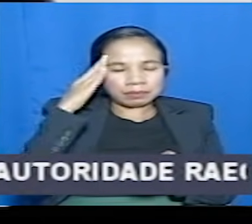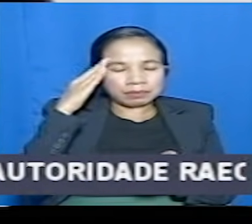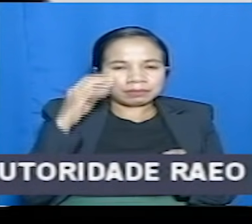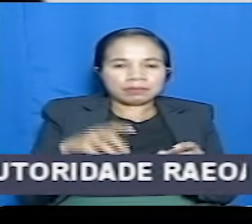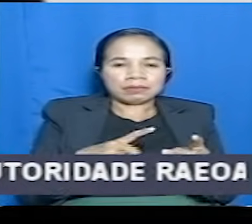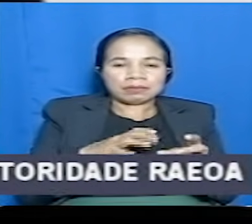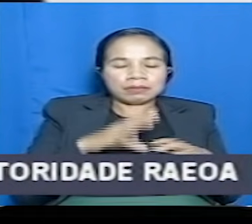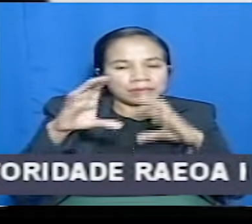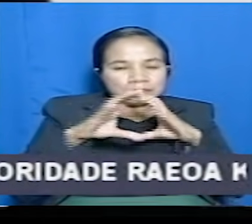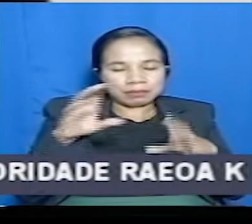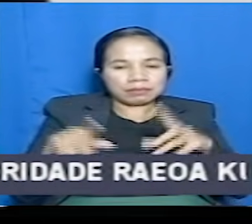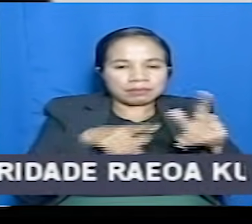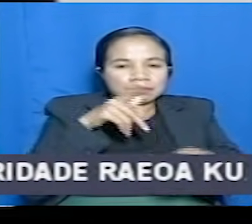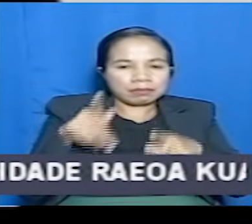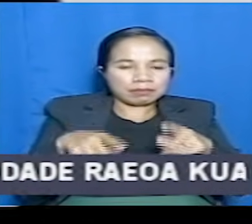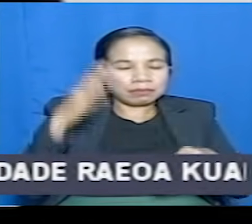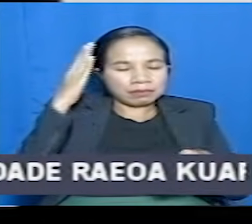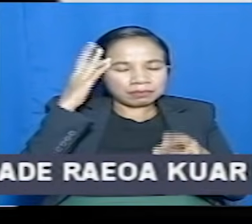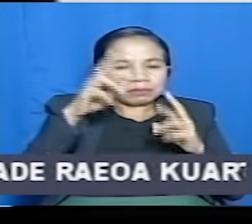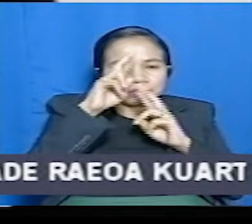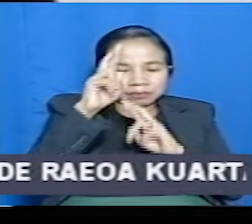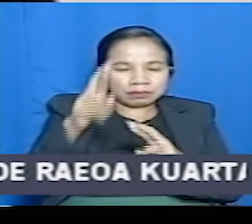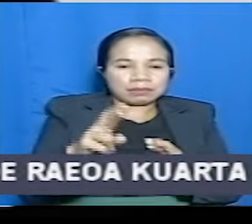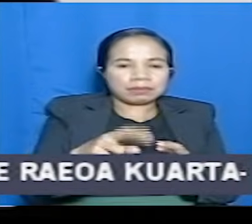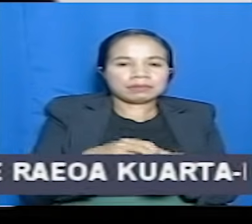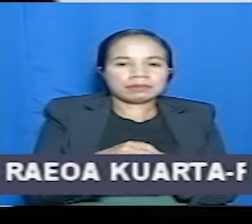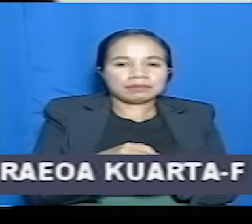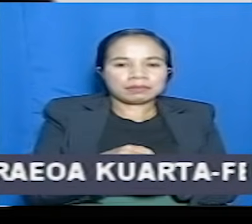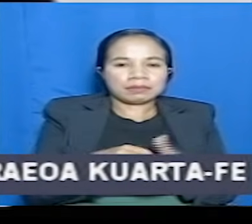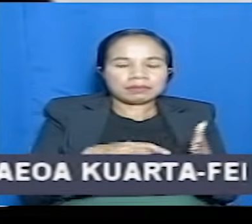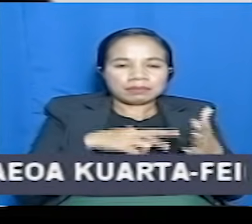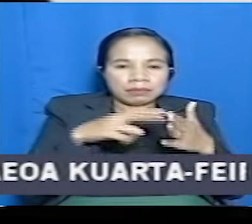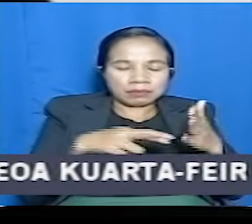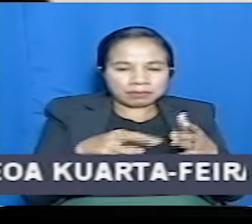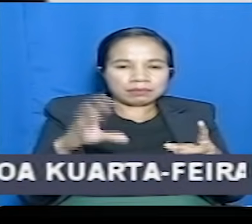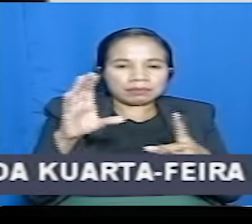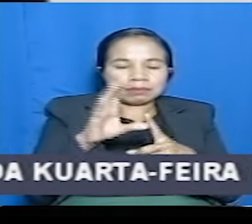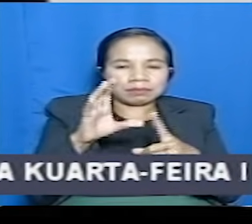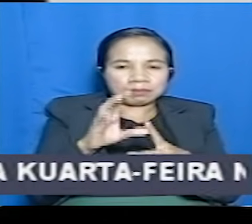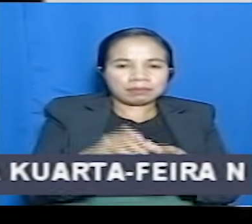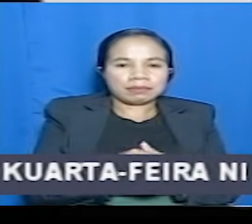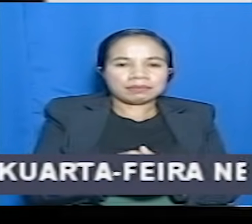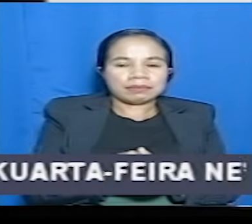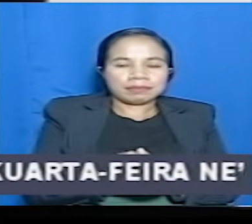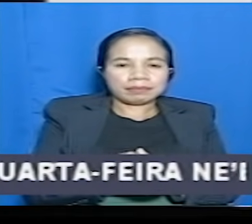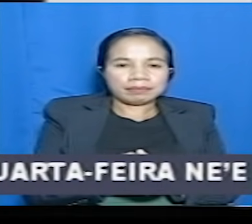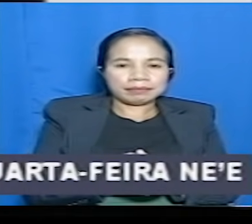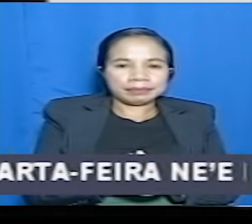comunica a comunidade, atene a respeita hierarquia comando nia, e me disse que irmãos é comandante para